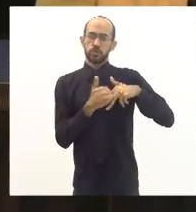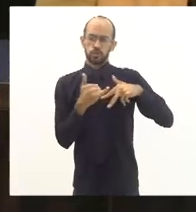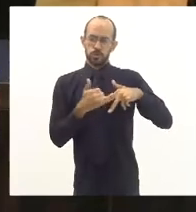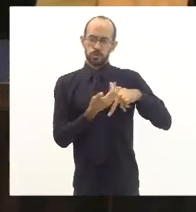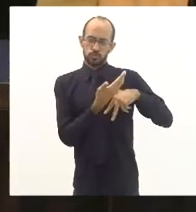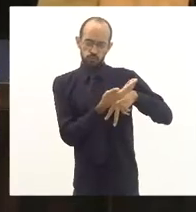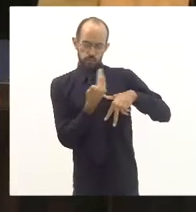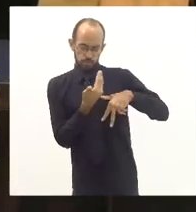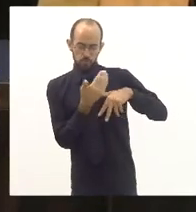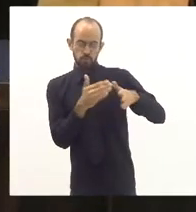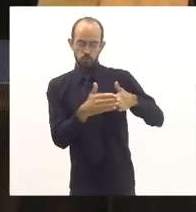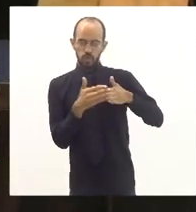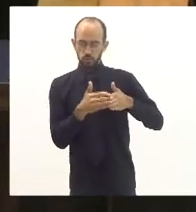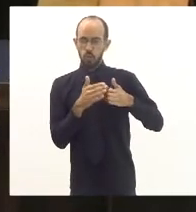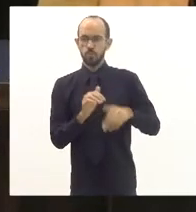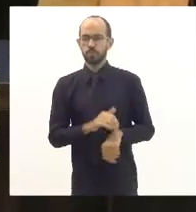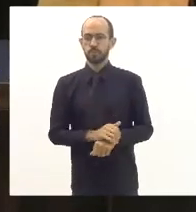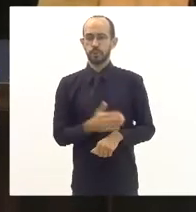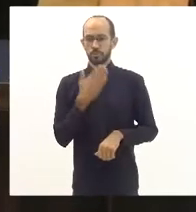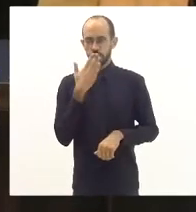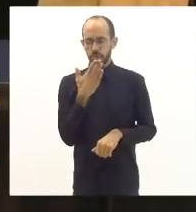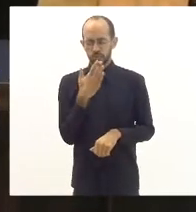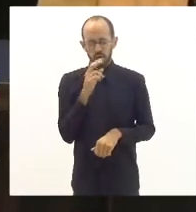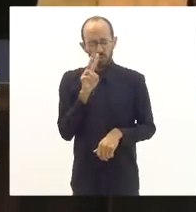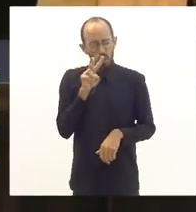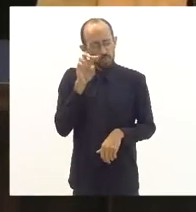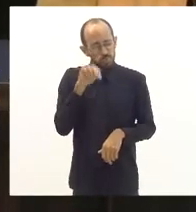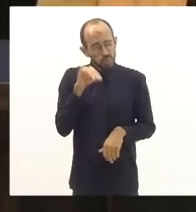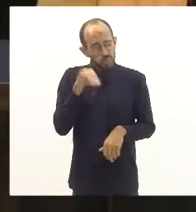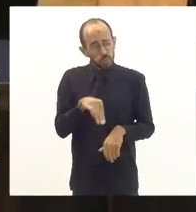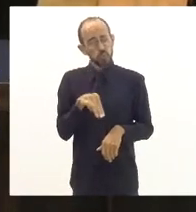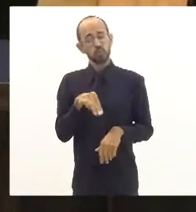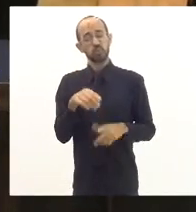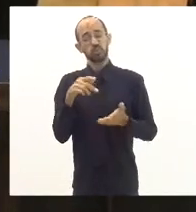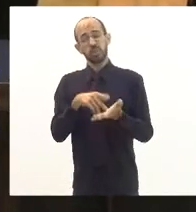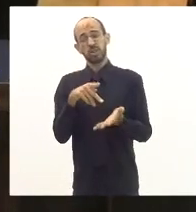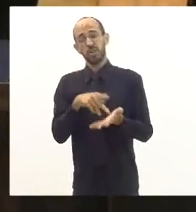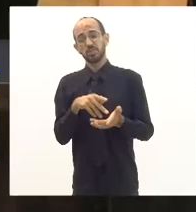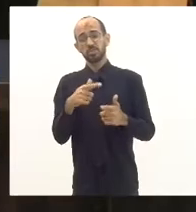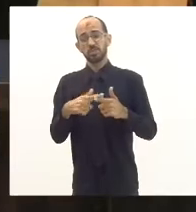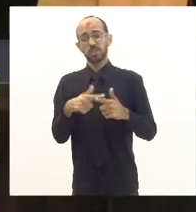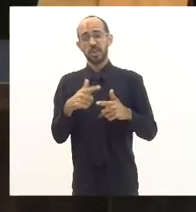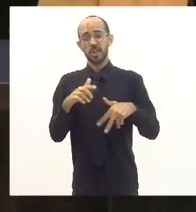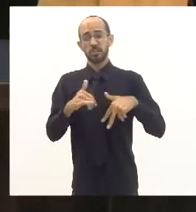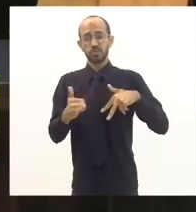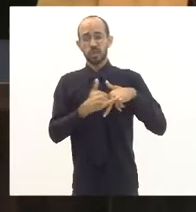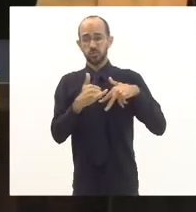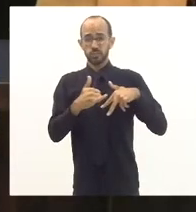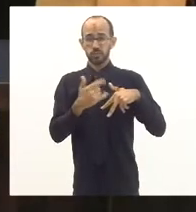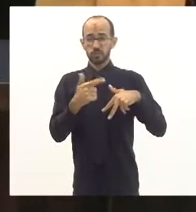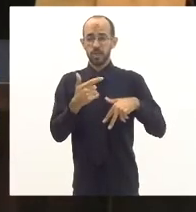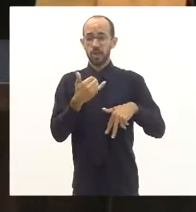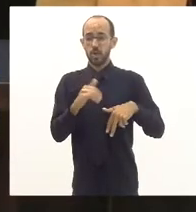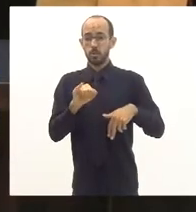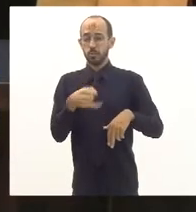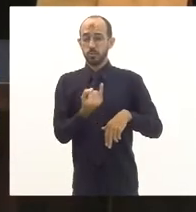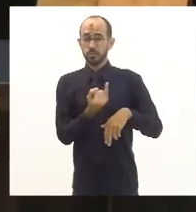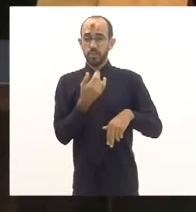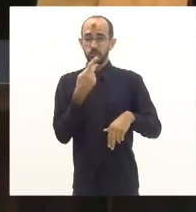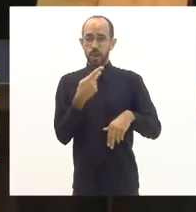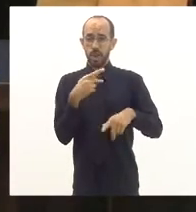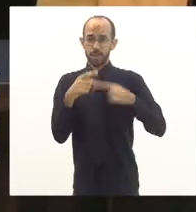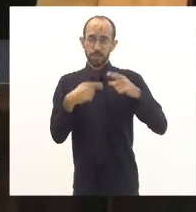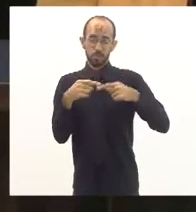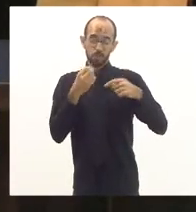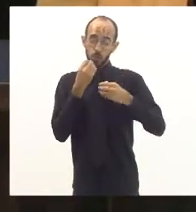cá. A gente só pede para ser 2 minutos, porque geralmente uma vítima nunca tem oportunidade de falar, e quando tem, conta uma